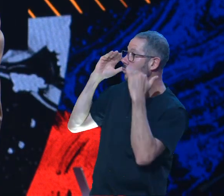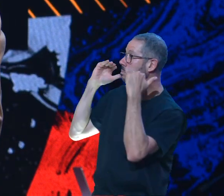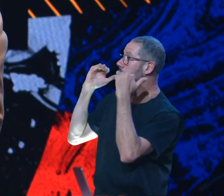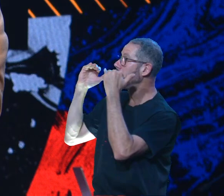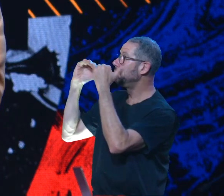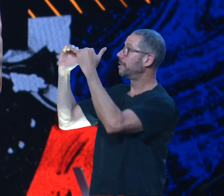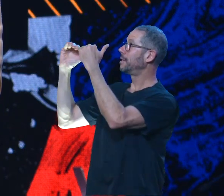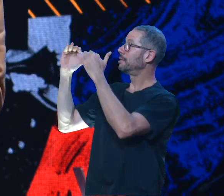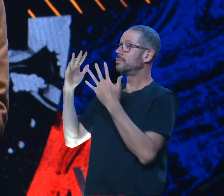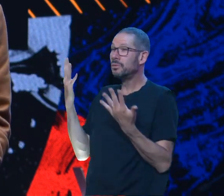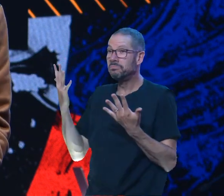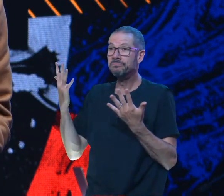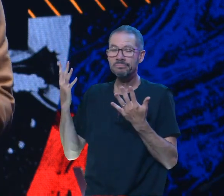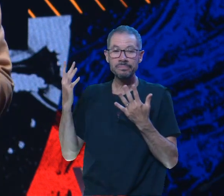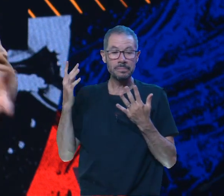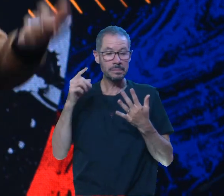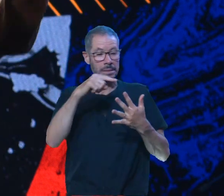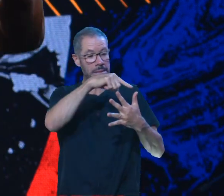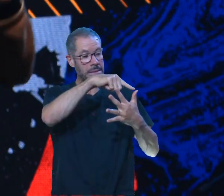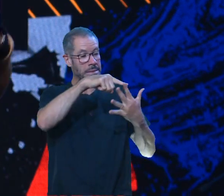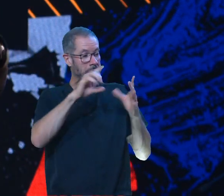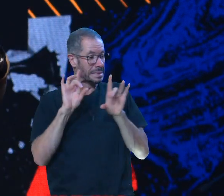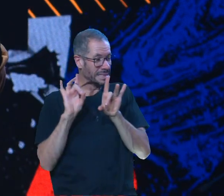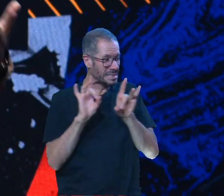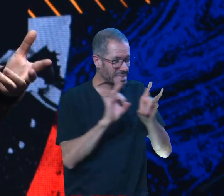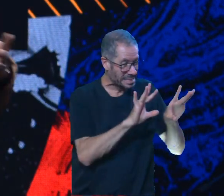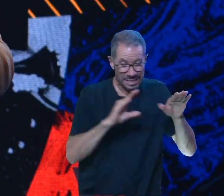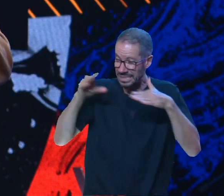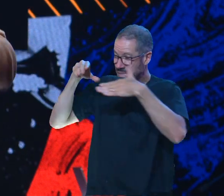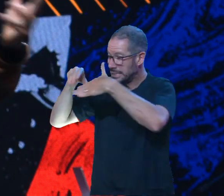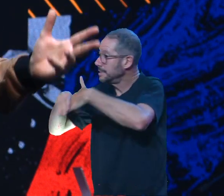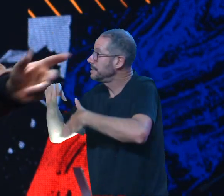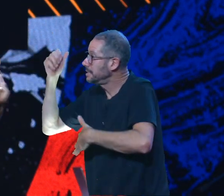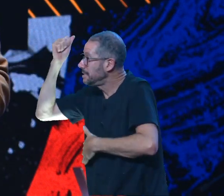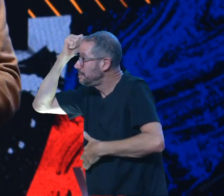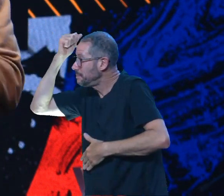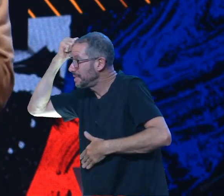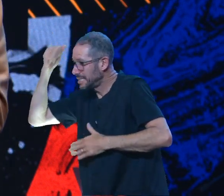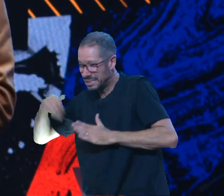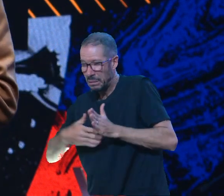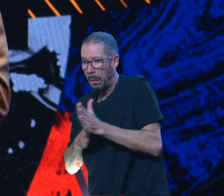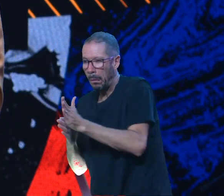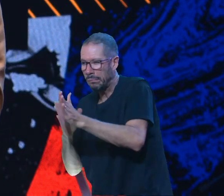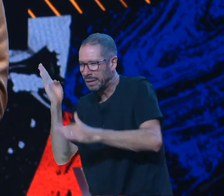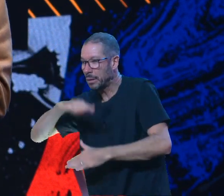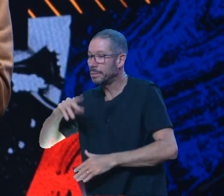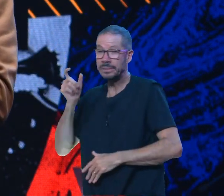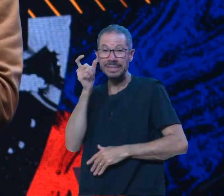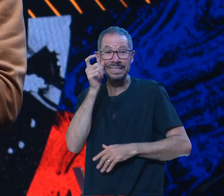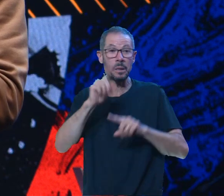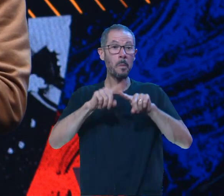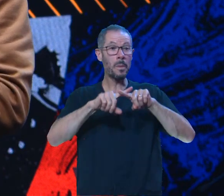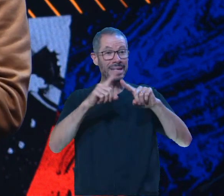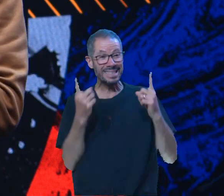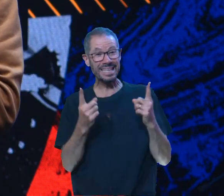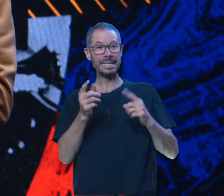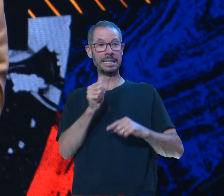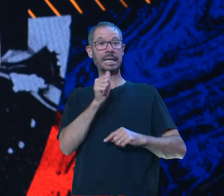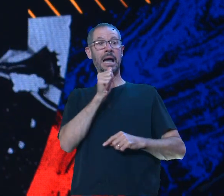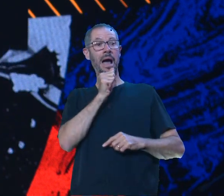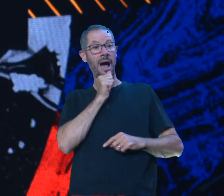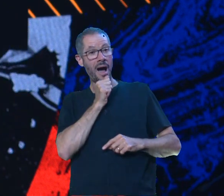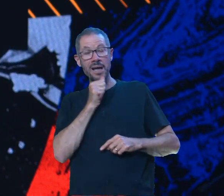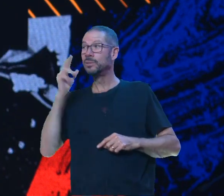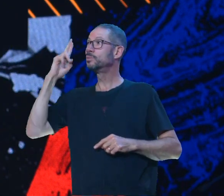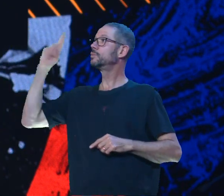obedeço. E quando a gente renuncia e se humilha diante do Senhor e se arrepende dos nossos maus caminhos, é tão interessante, porque ainda assim